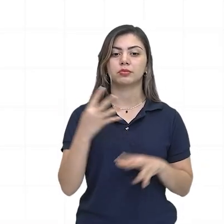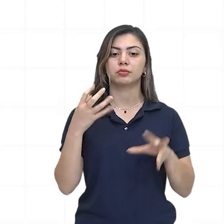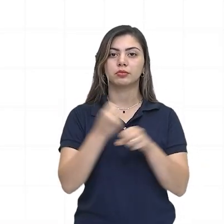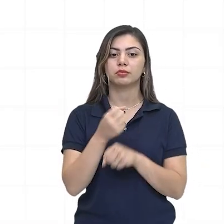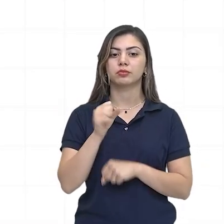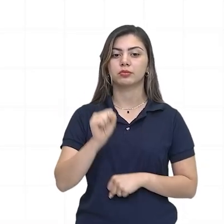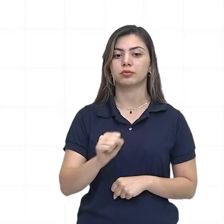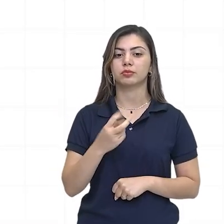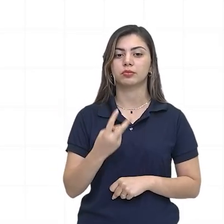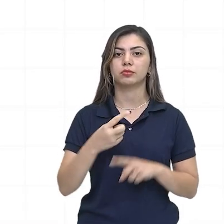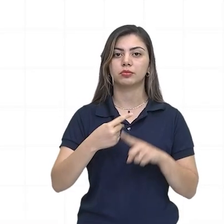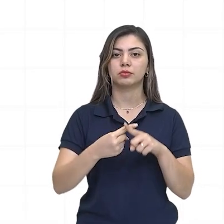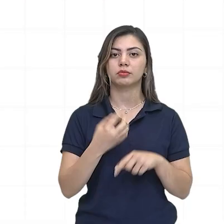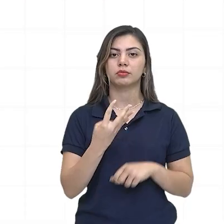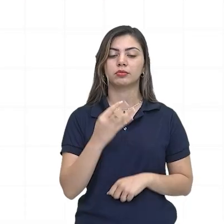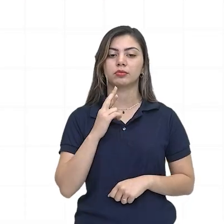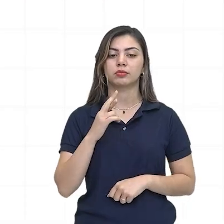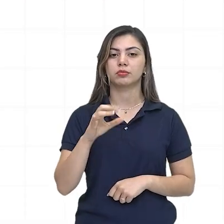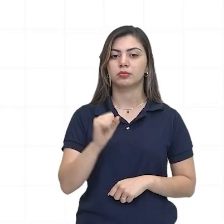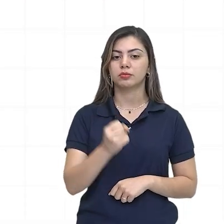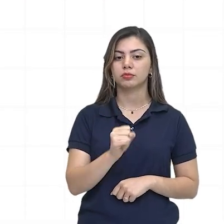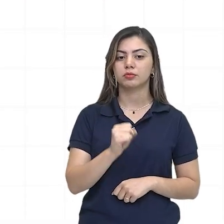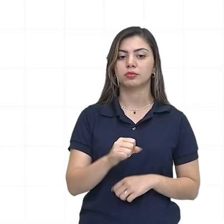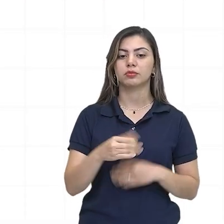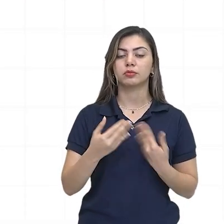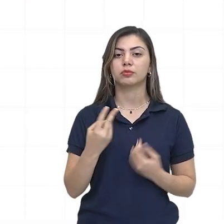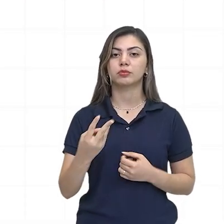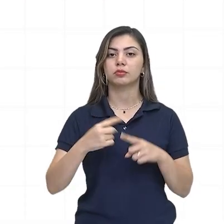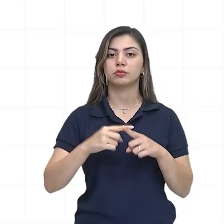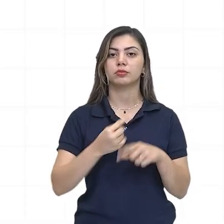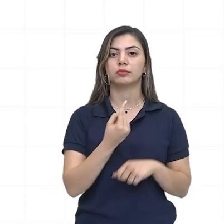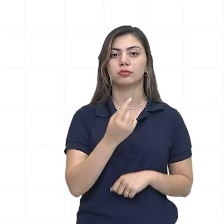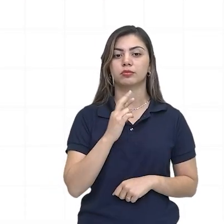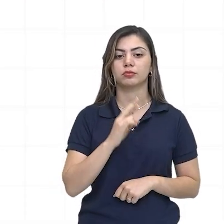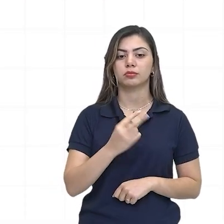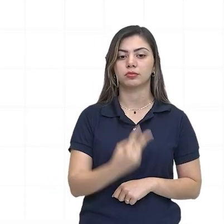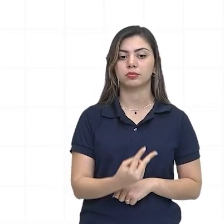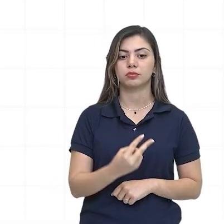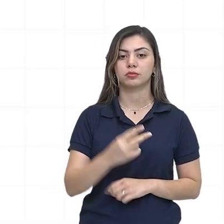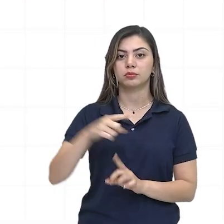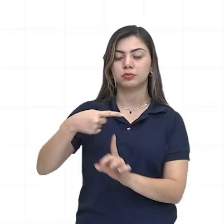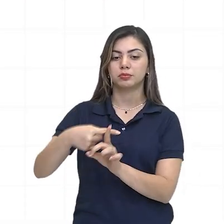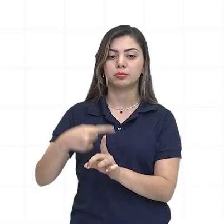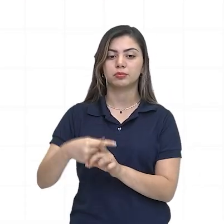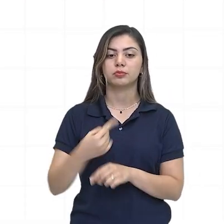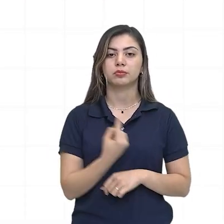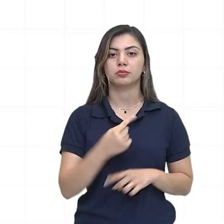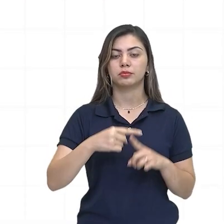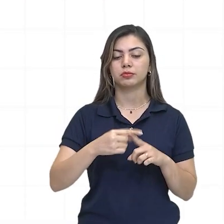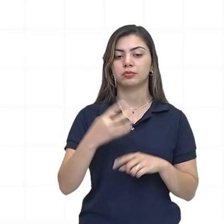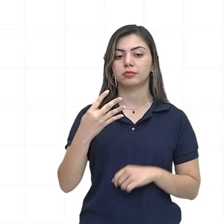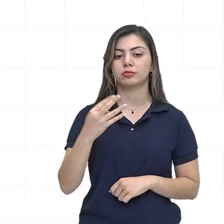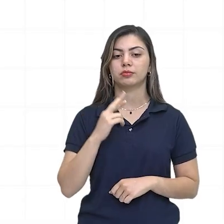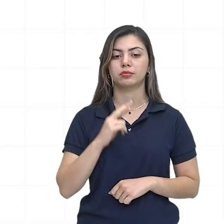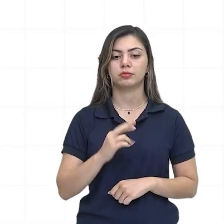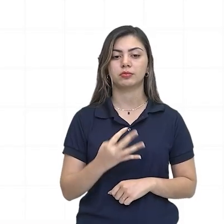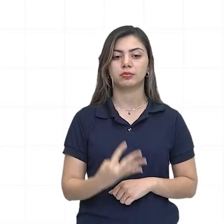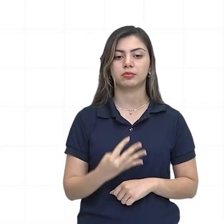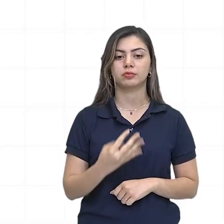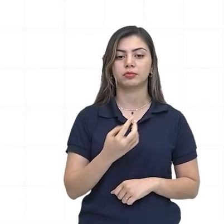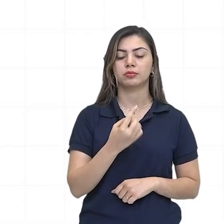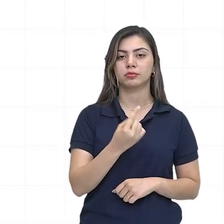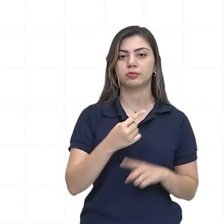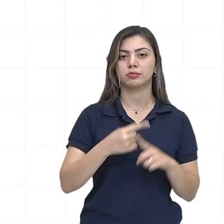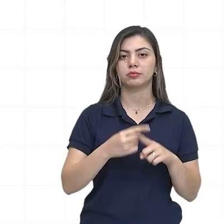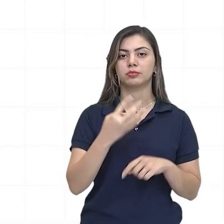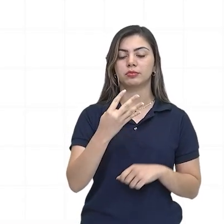8, 2 vezes 4, 8, 2 vezes 1, 2, mais 1 vezes 4, 4, 1 vezes